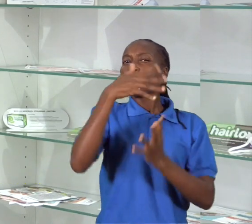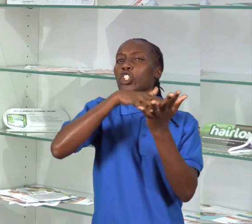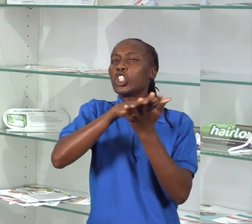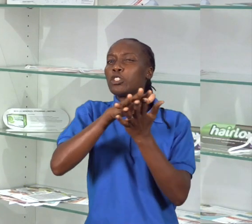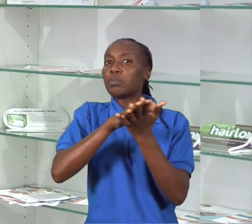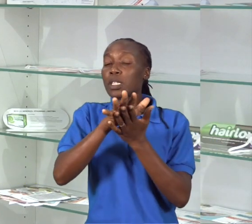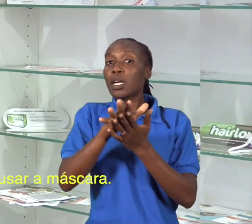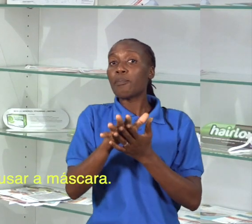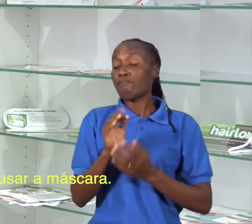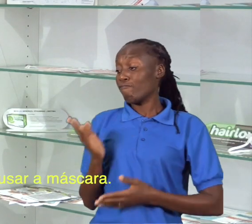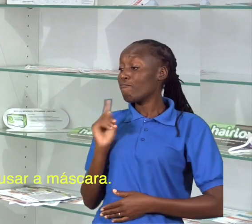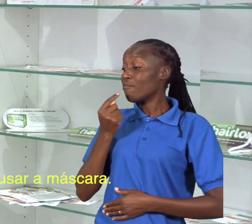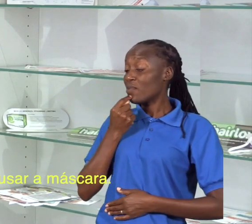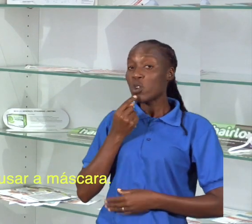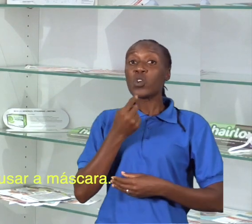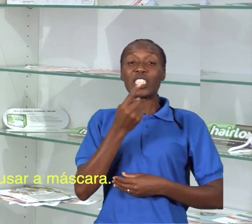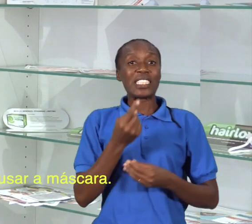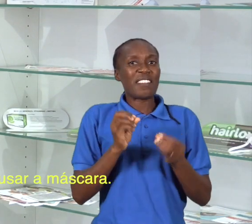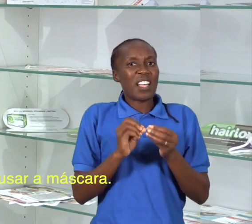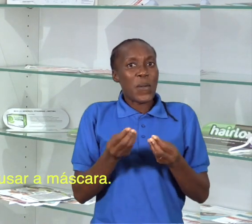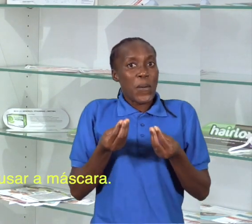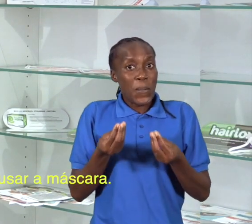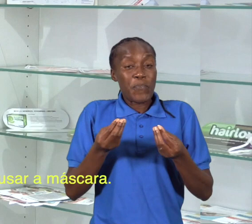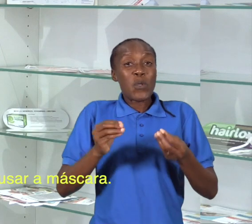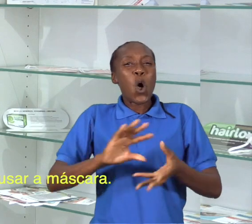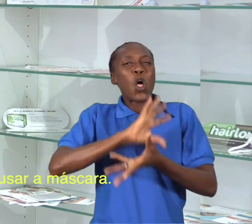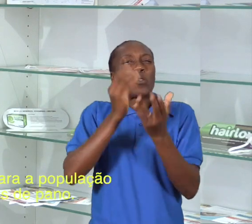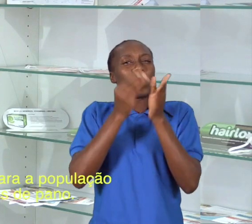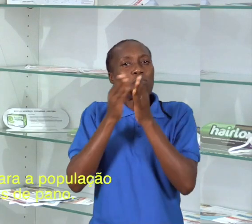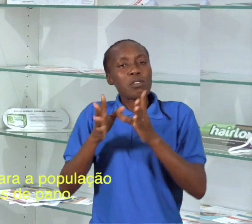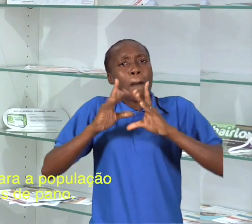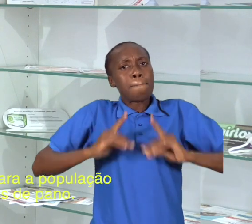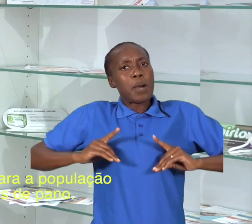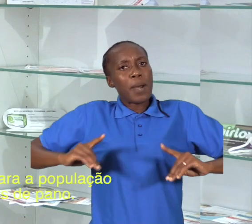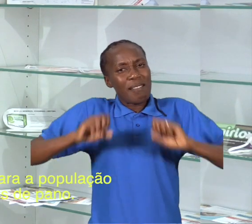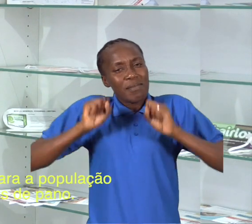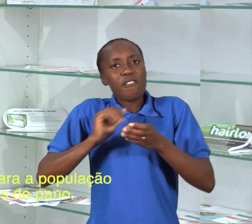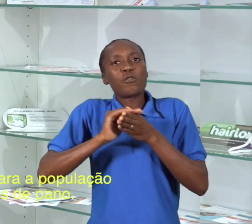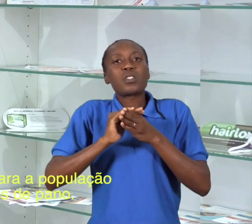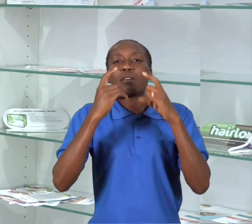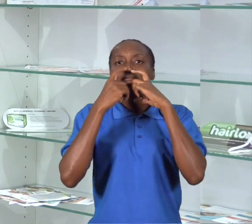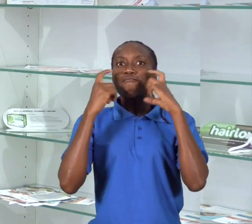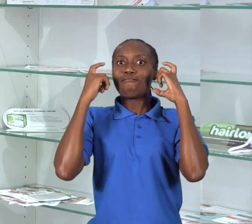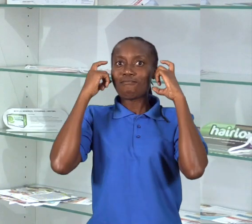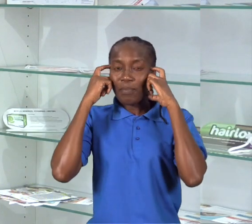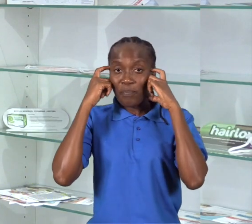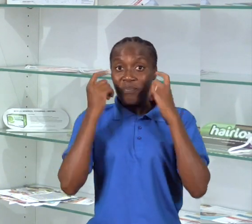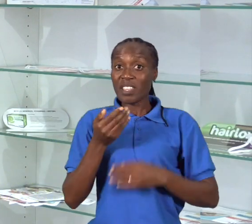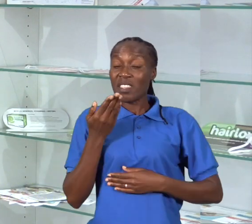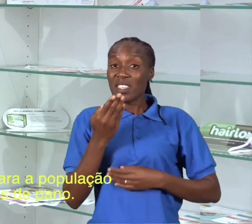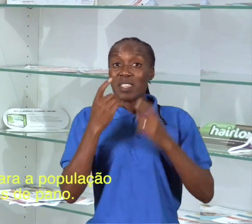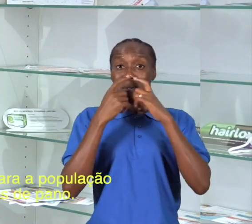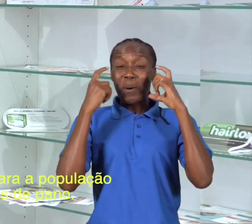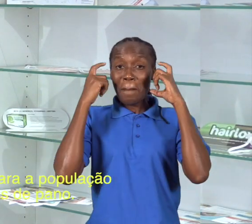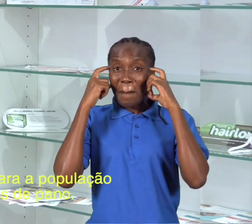todo mundo deve usar máscara. A população em geral deve usar máscara. E as máscaras adequadas para a população são as máscaras